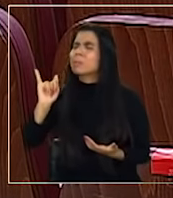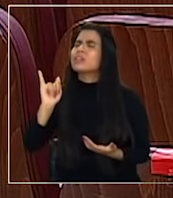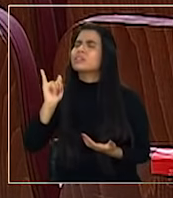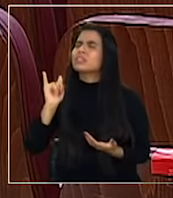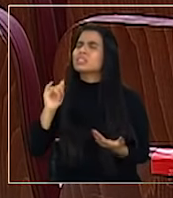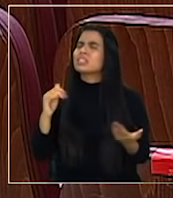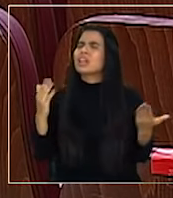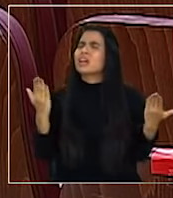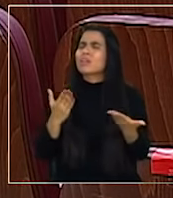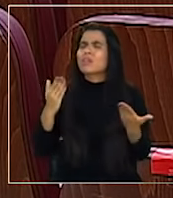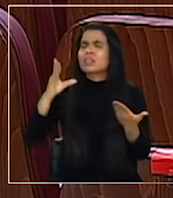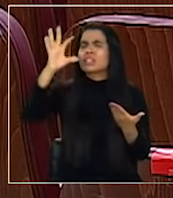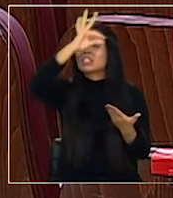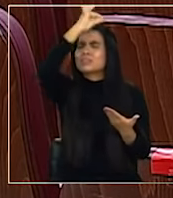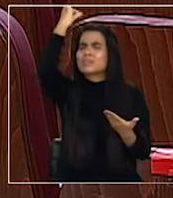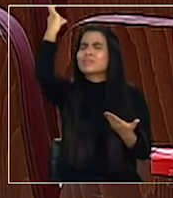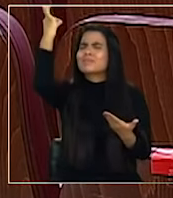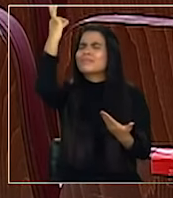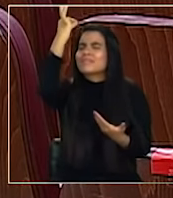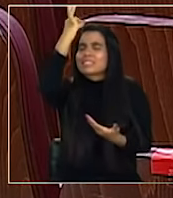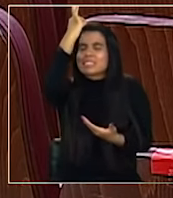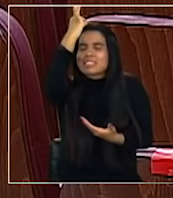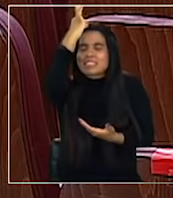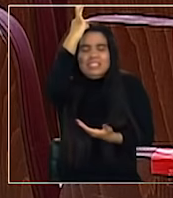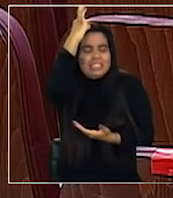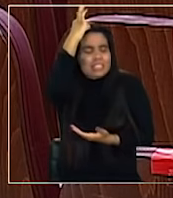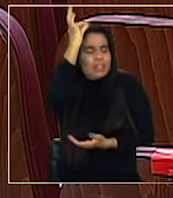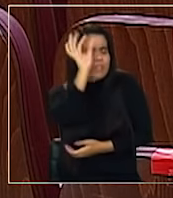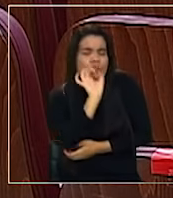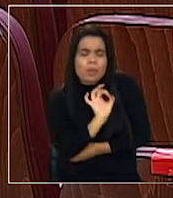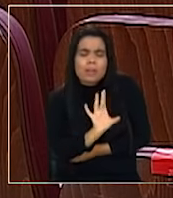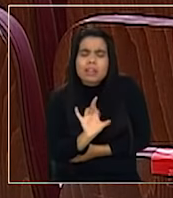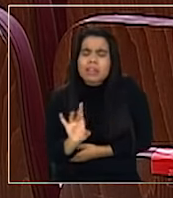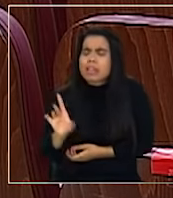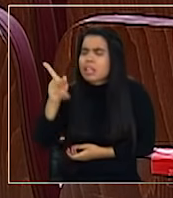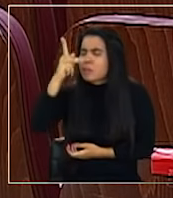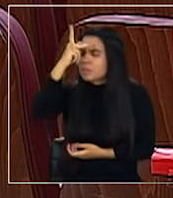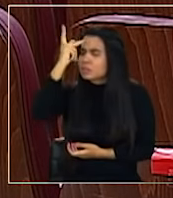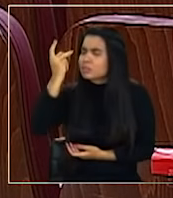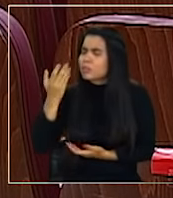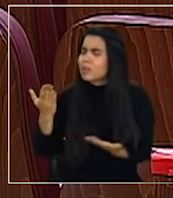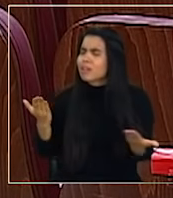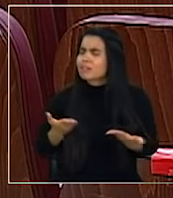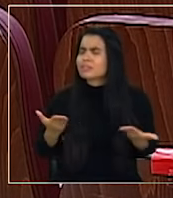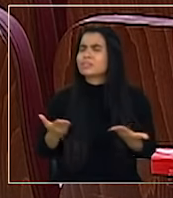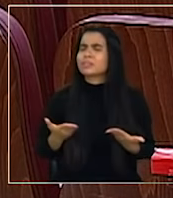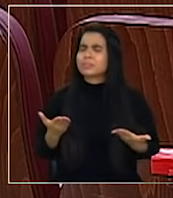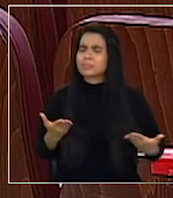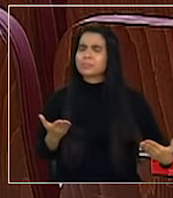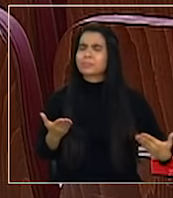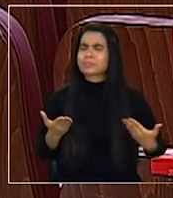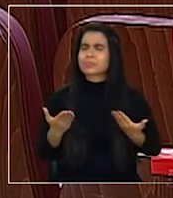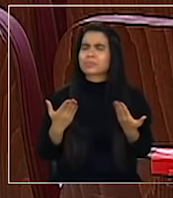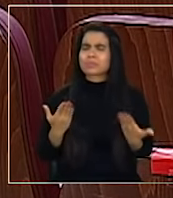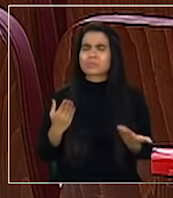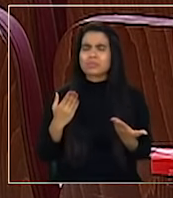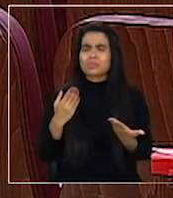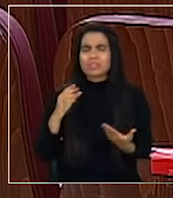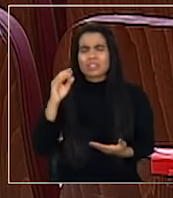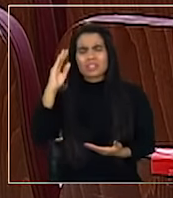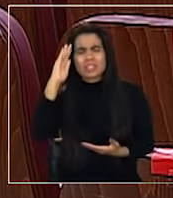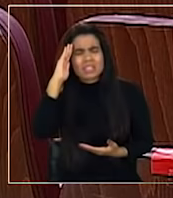Vem agora, Espírito Santo, preencher o ser desta pessoa. Preenche o seu